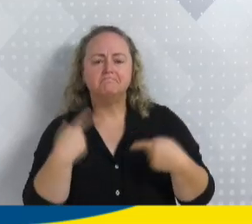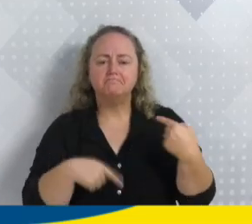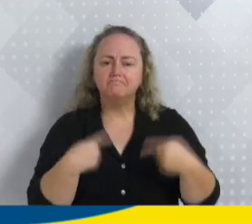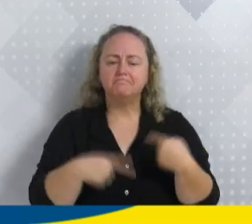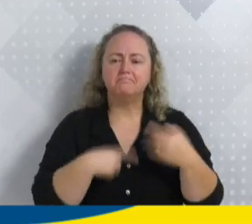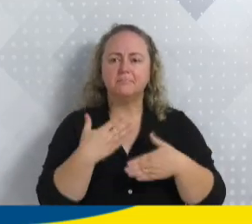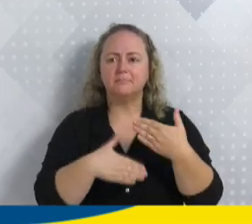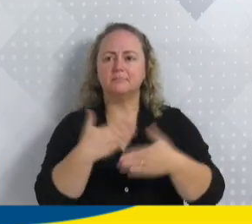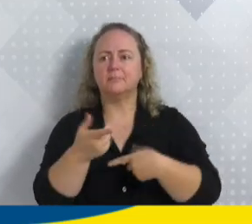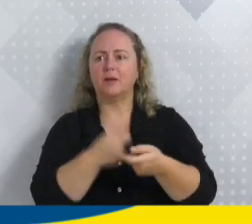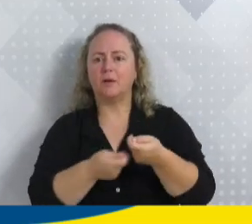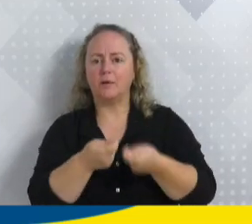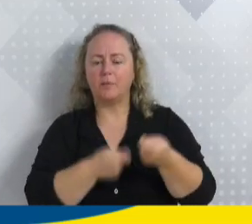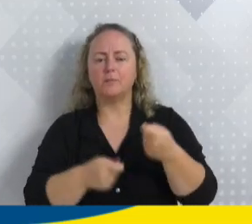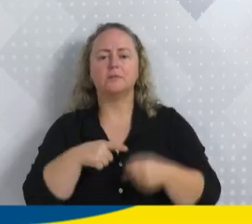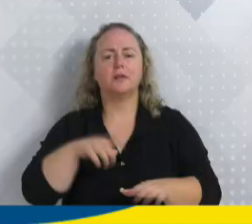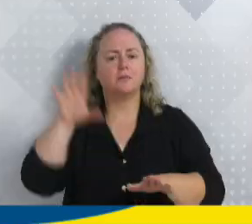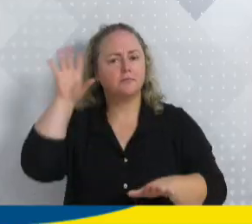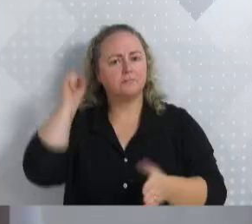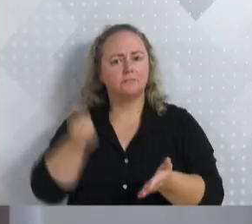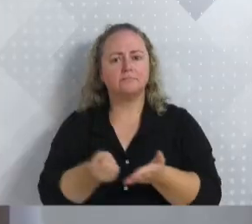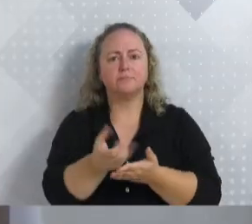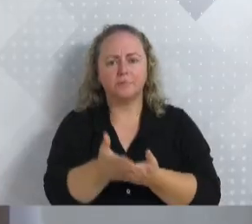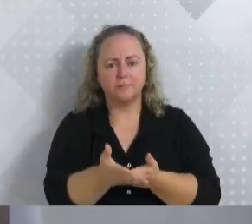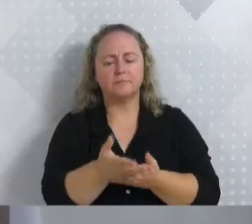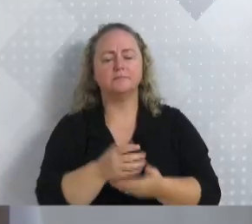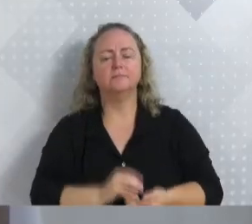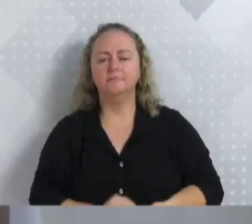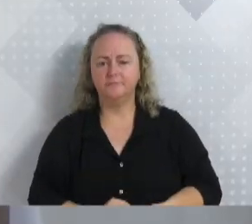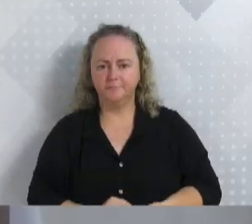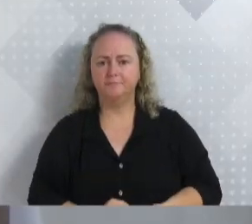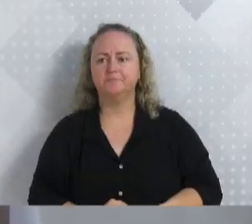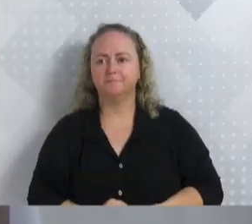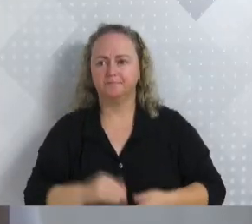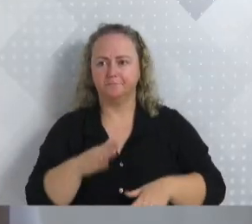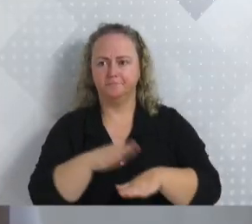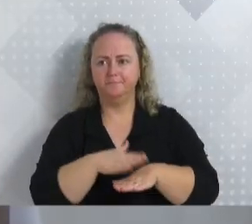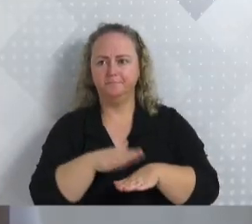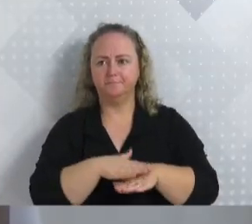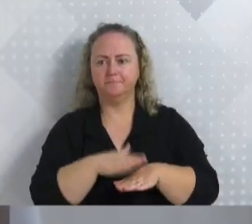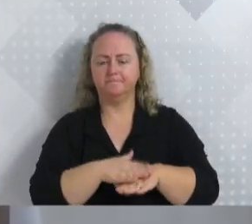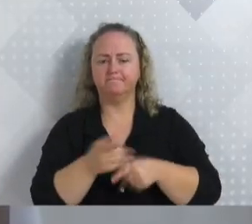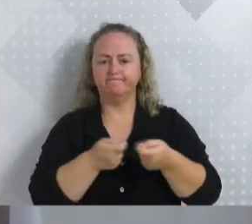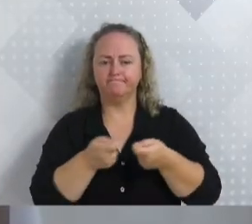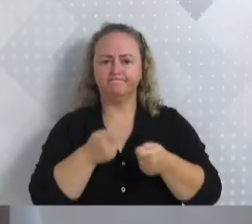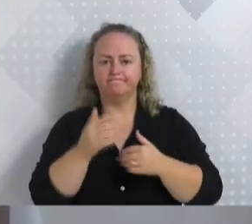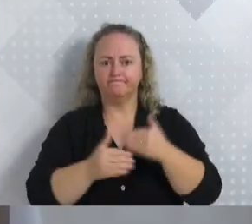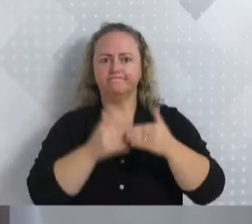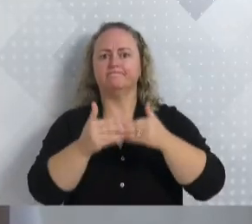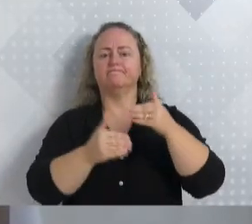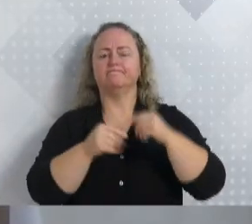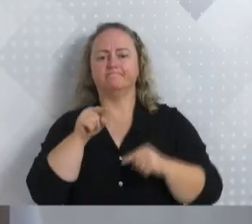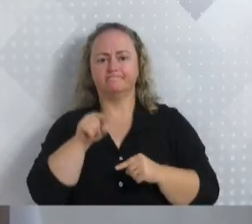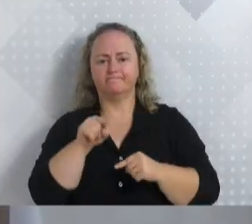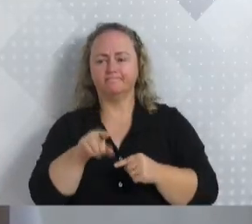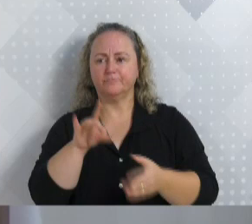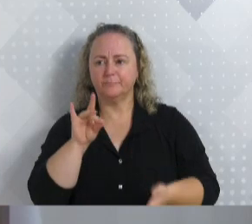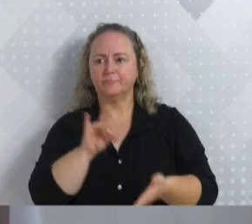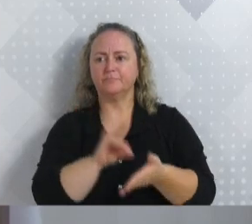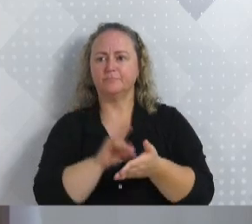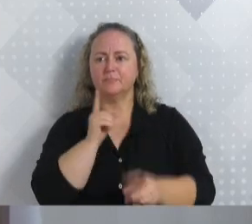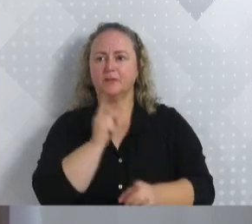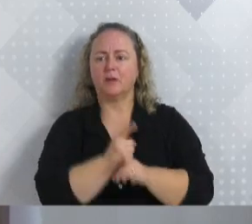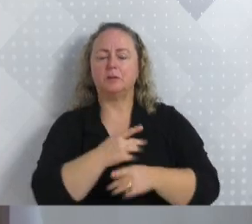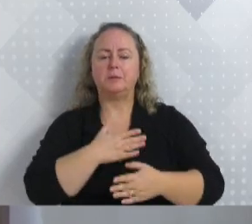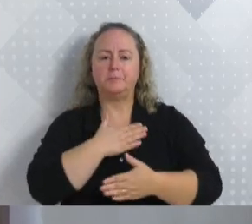Blumenau, ele que também é podcaster aqui na cidade, recebe vários empresários. A gente atua no setor de desenvolvimento econômico. Realmente foi um encontro